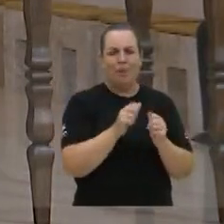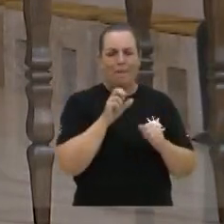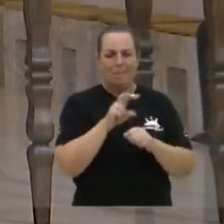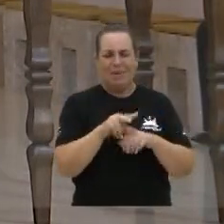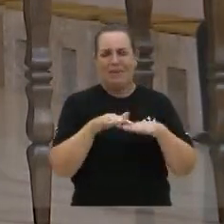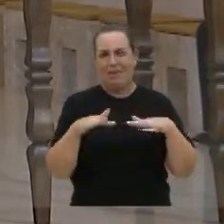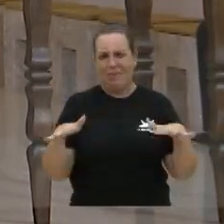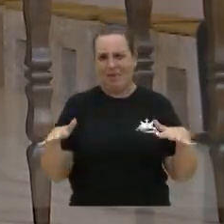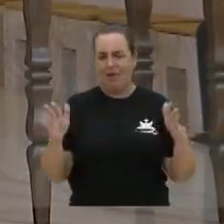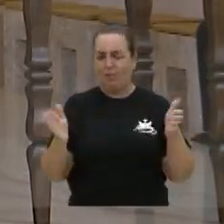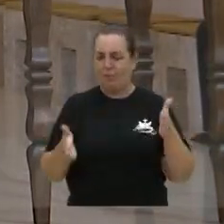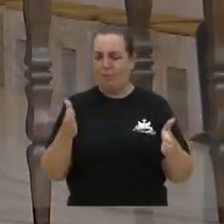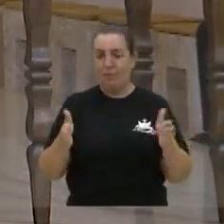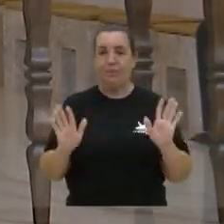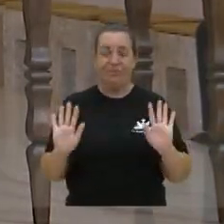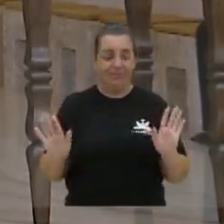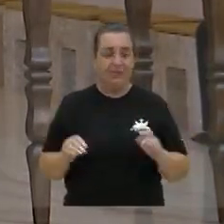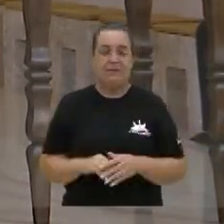E mais do que nunca,